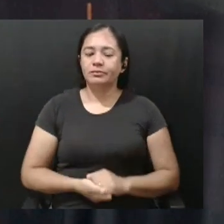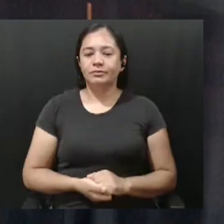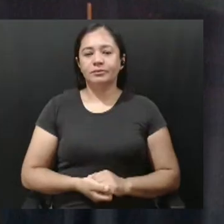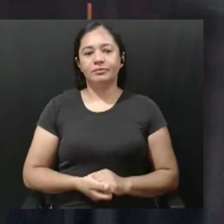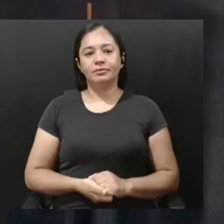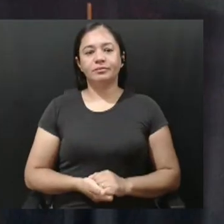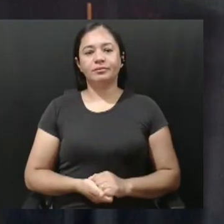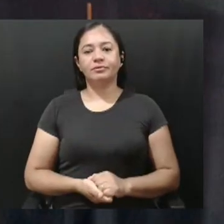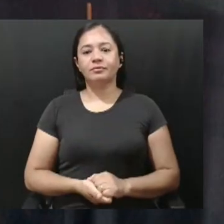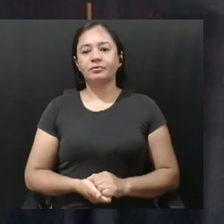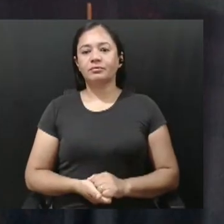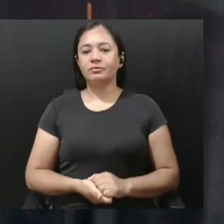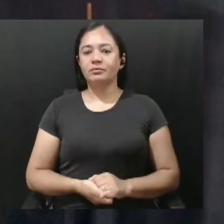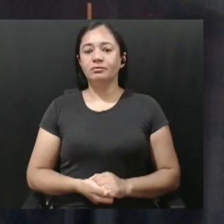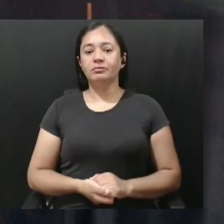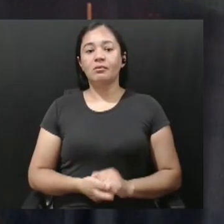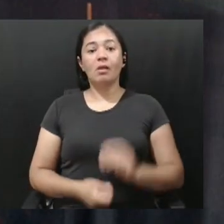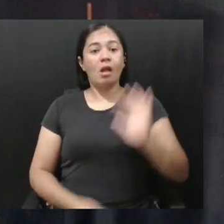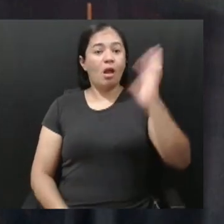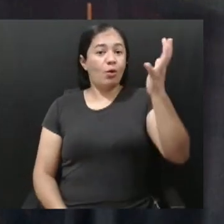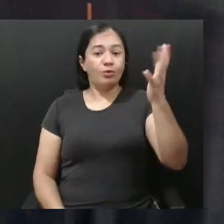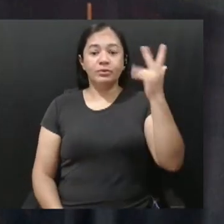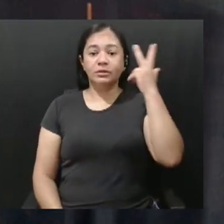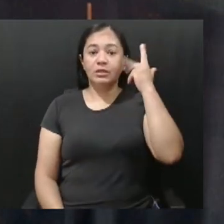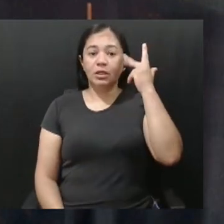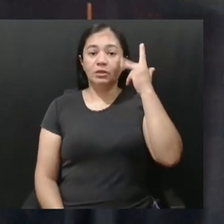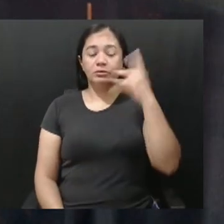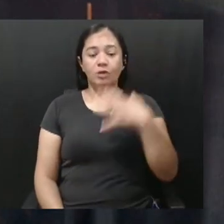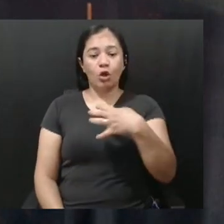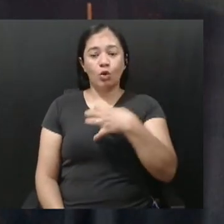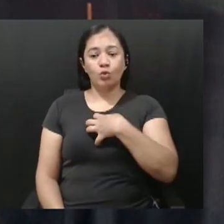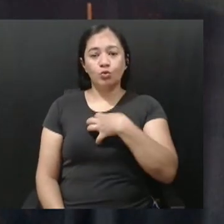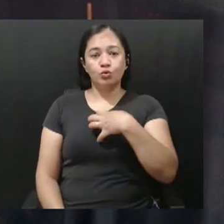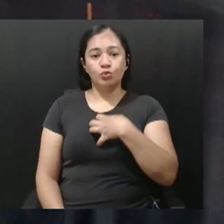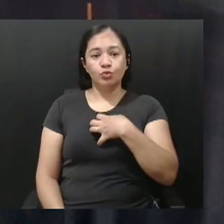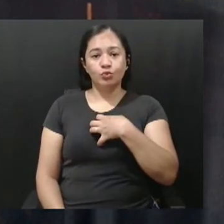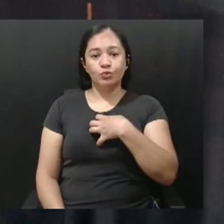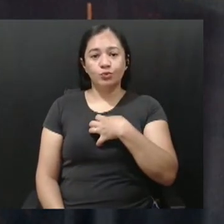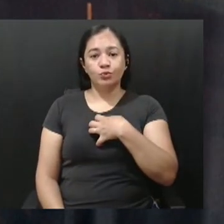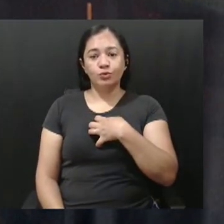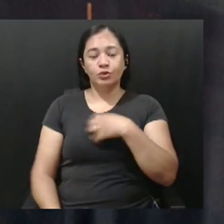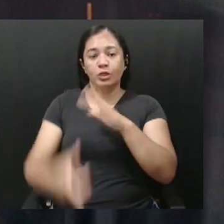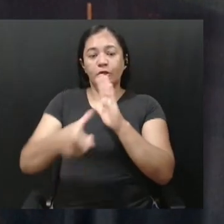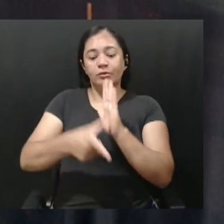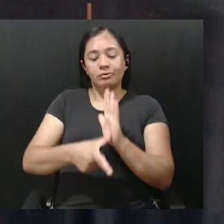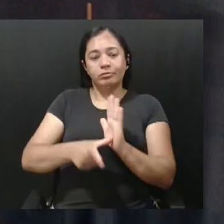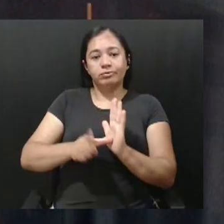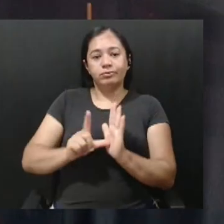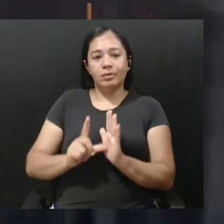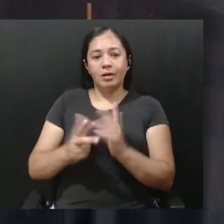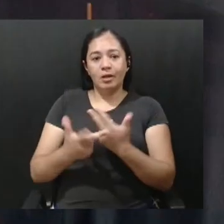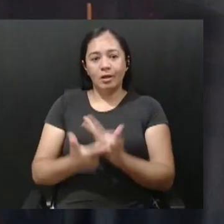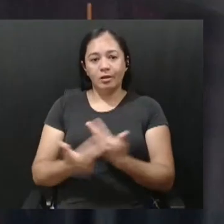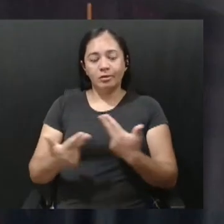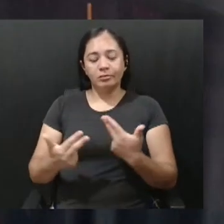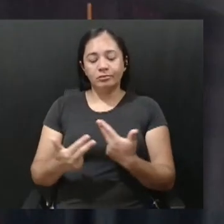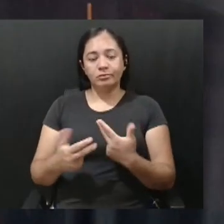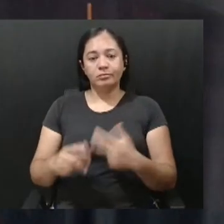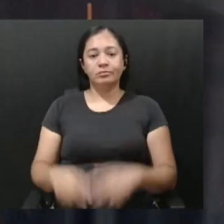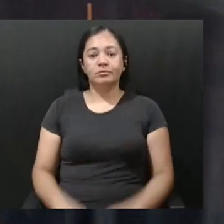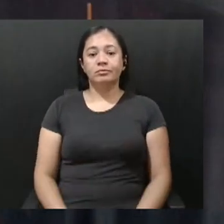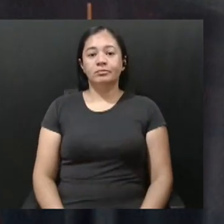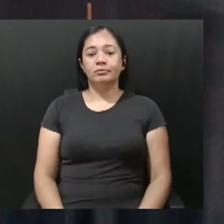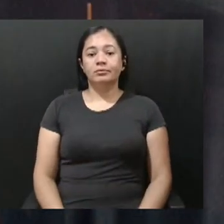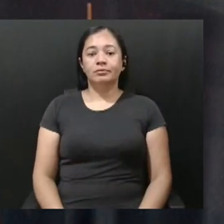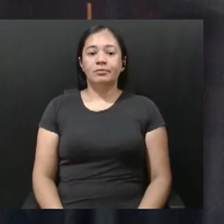Acontece muito, né. É Uhum. uma forma de antecipação também, né, até um certo ponto, né, de se preparar de